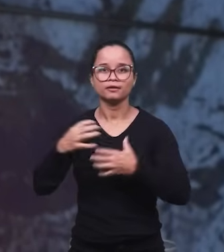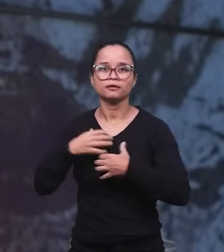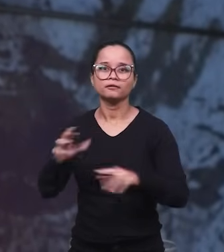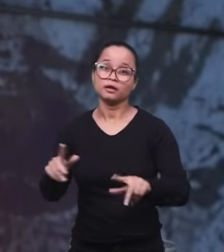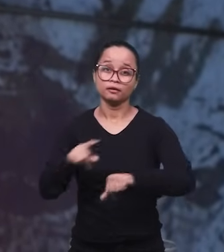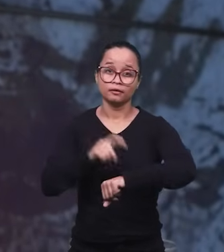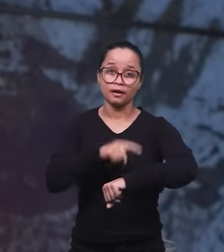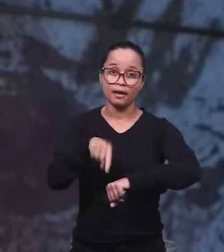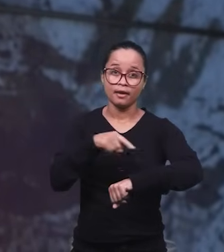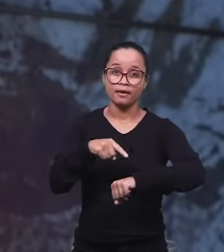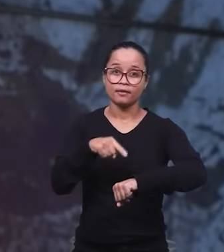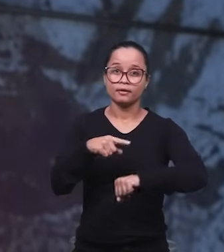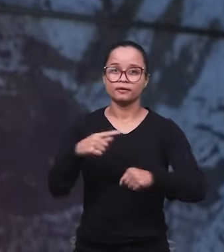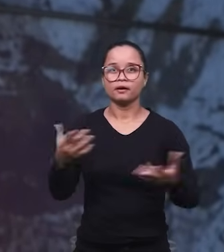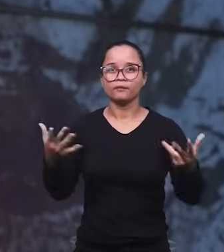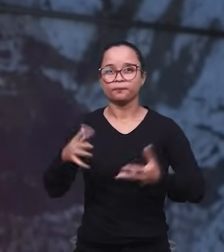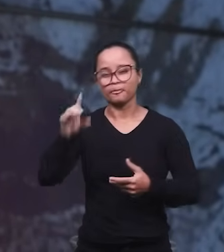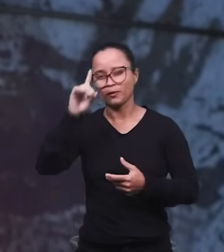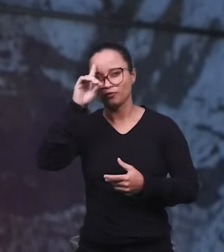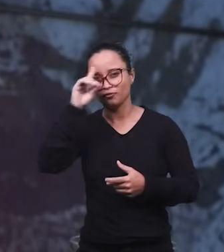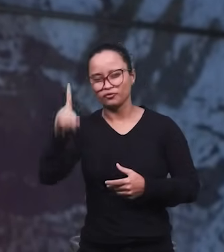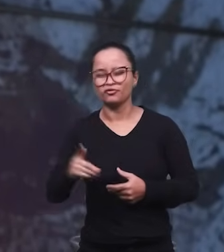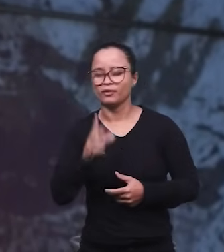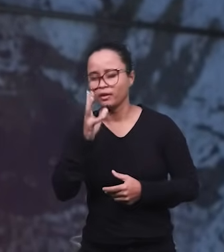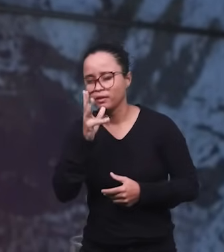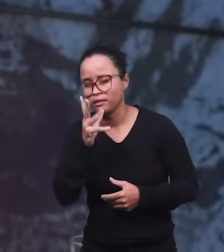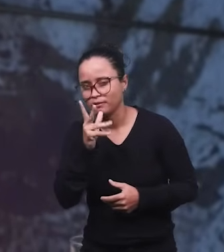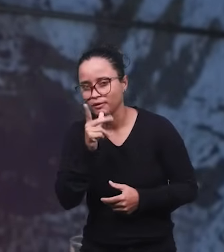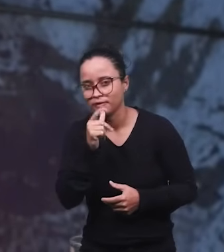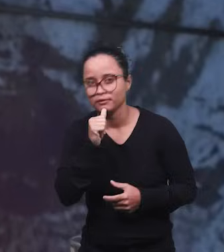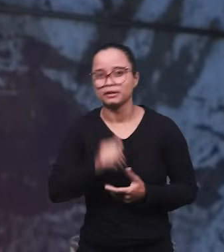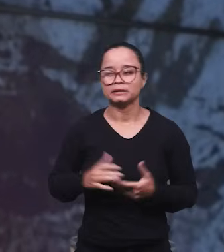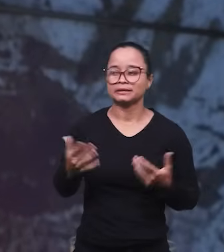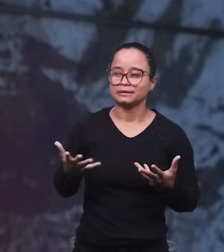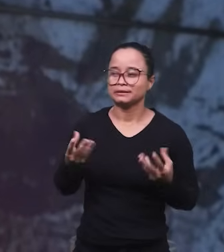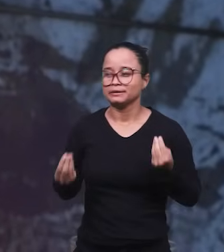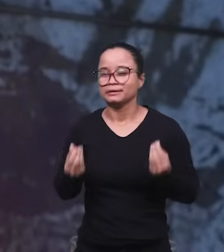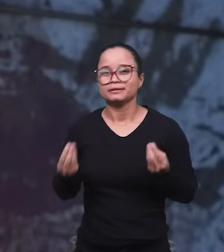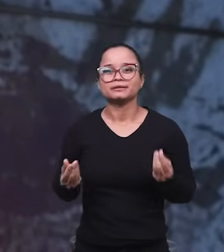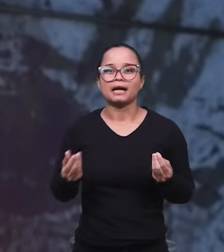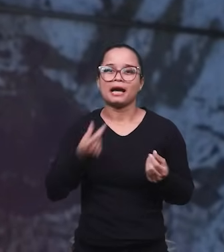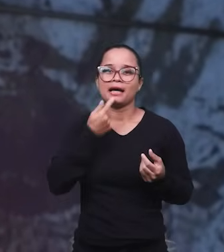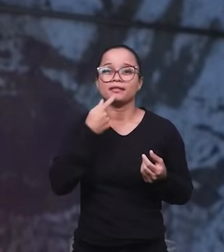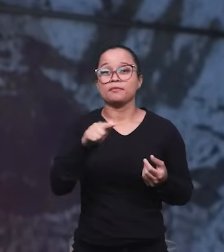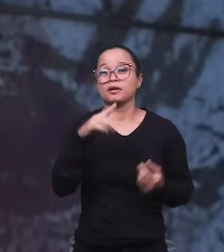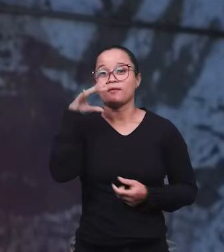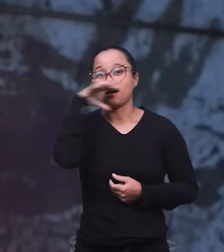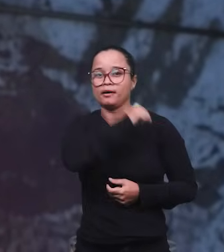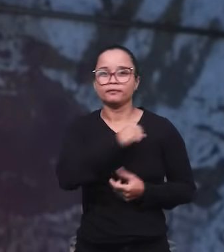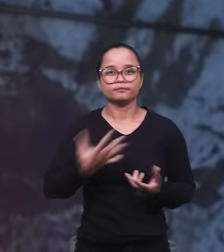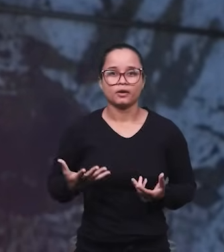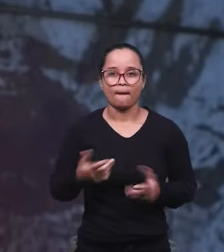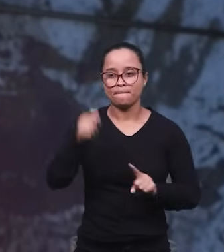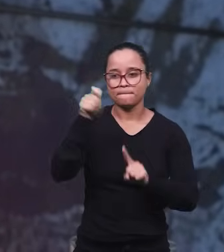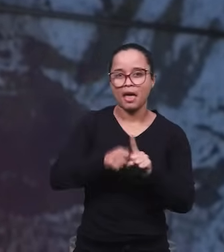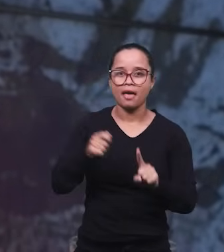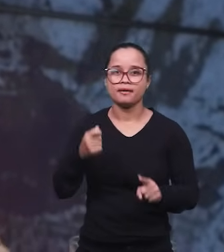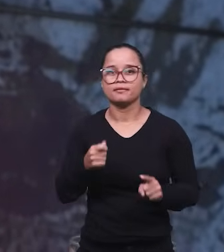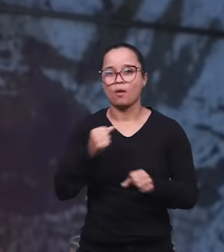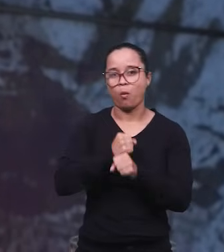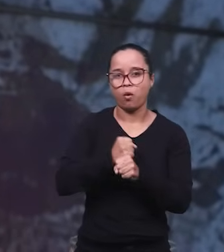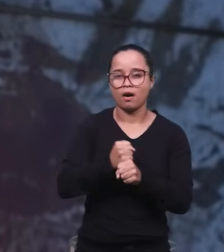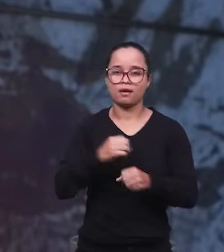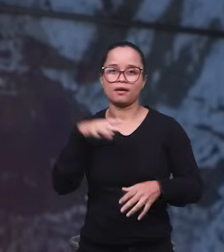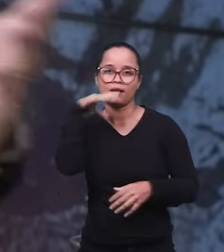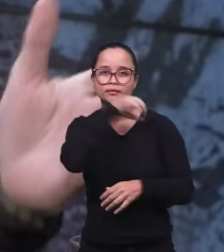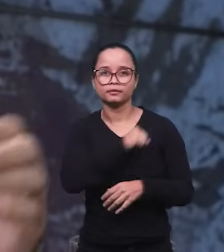forma. Então, às vezes, assim, o dia hoje está demorando muito a passar, Então, a semana passou tão rápido, o mês, o